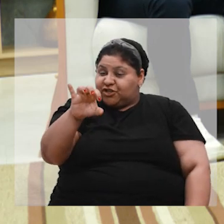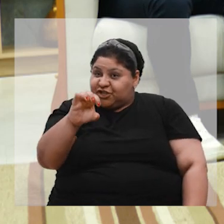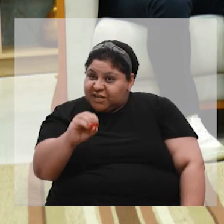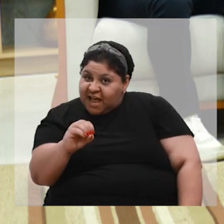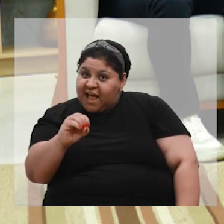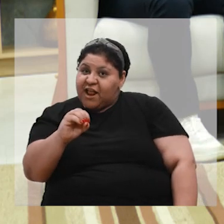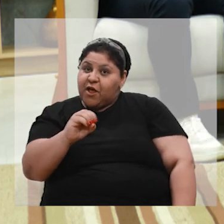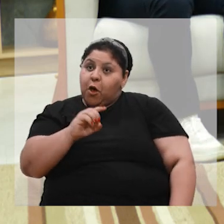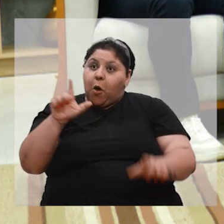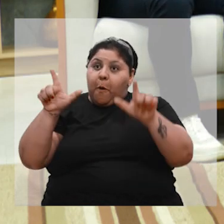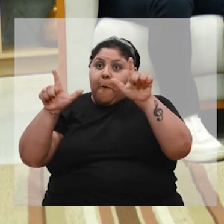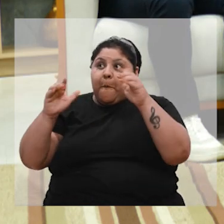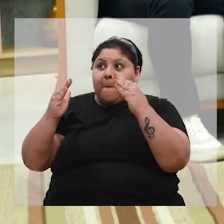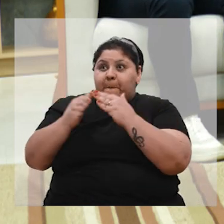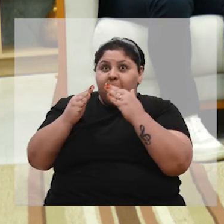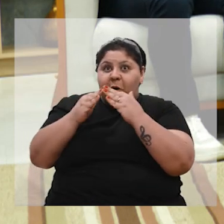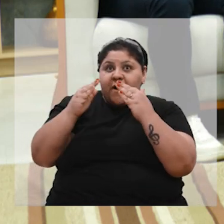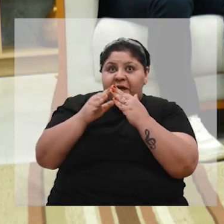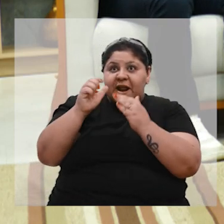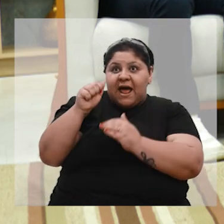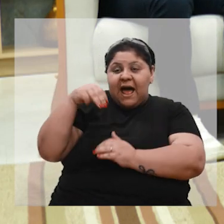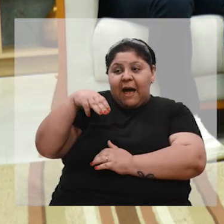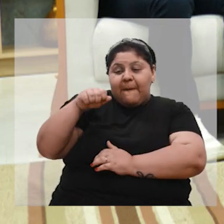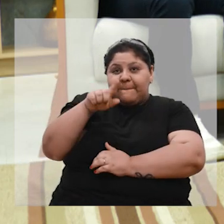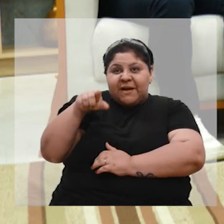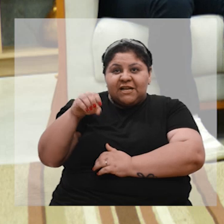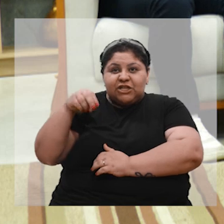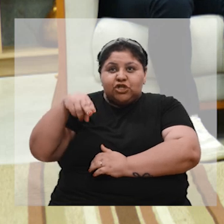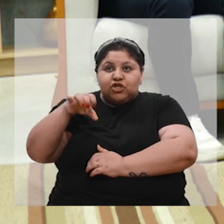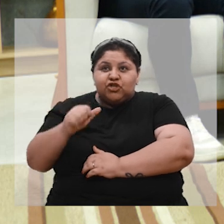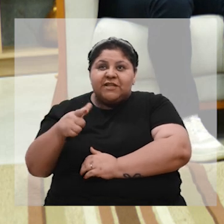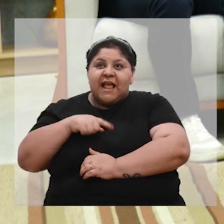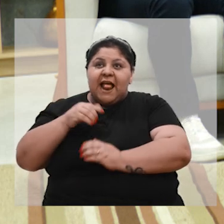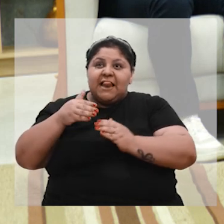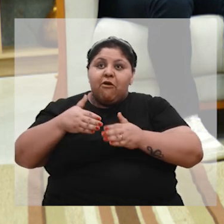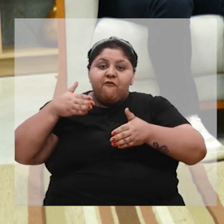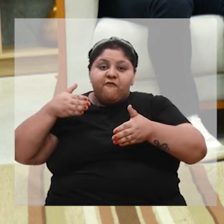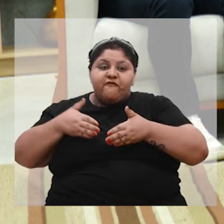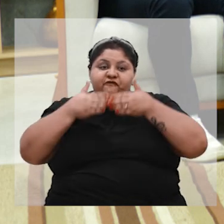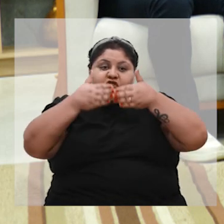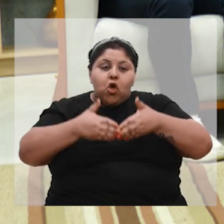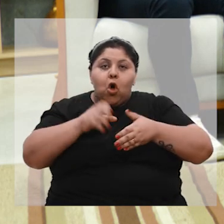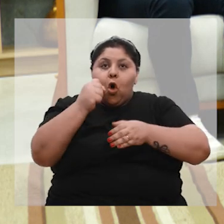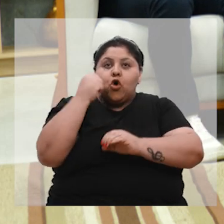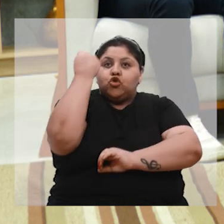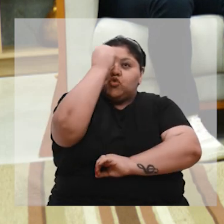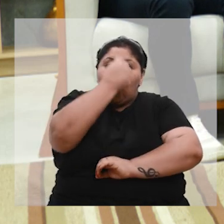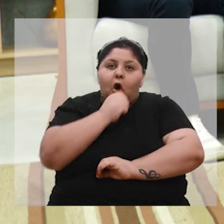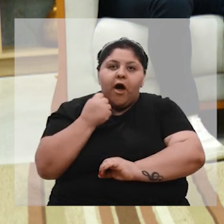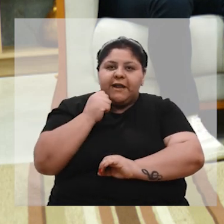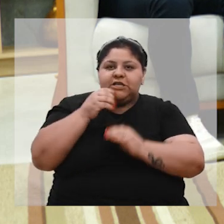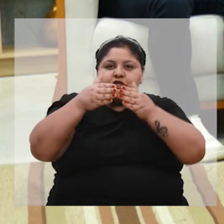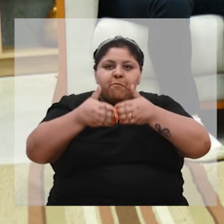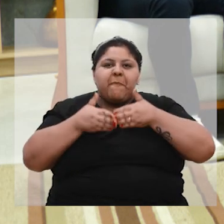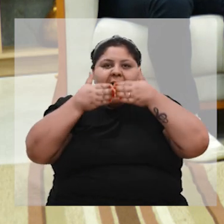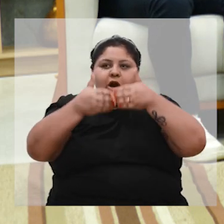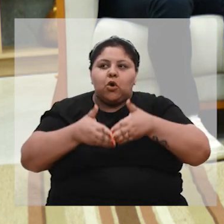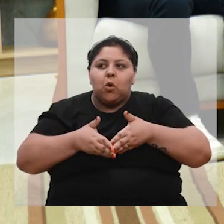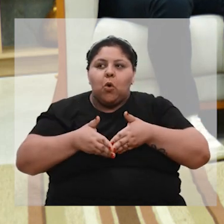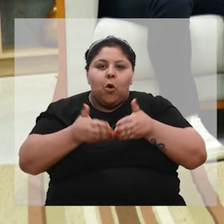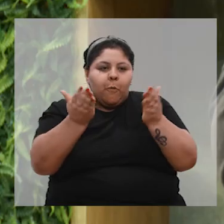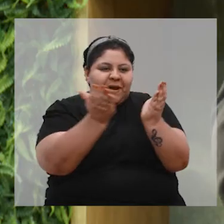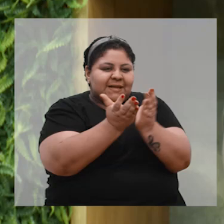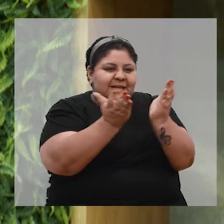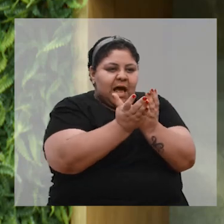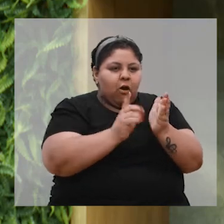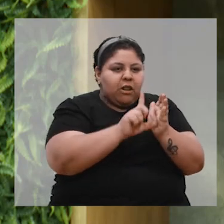Ele viaja 8 horas de barco para dar aula numa comunidade indígena no Alto Xingu. Ele passa um dia inteiro lá e volta para